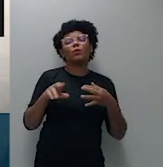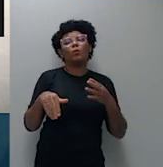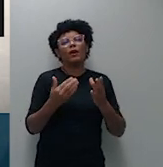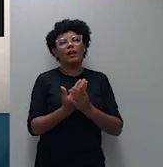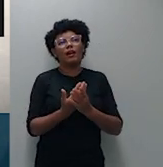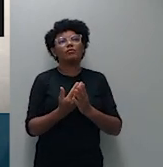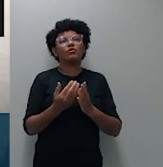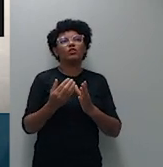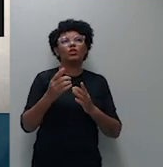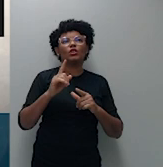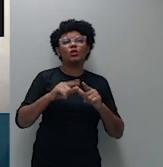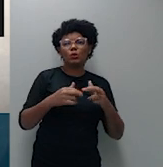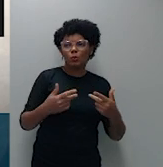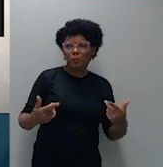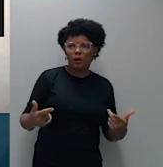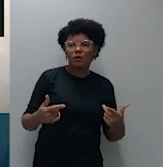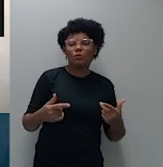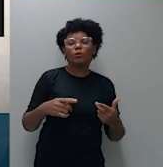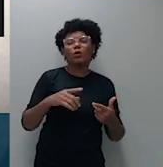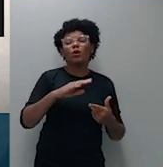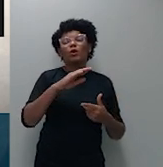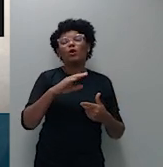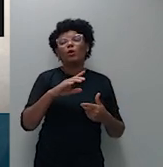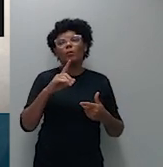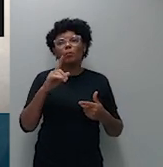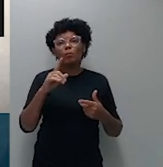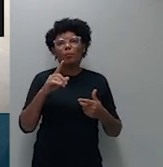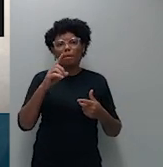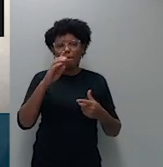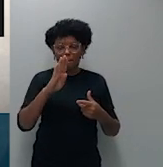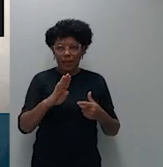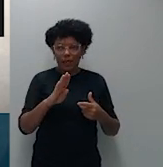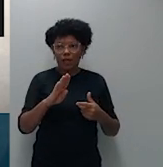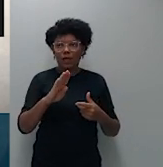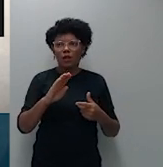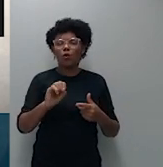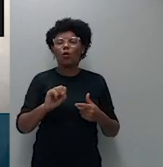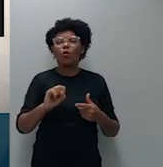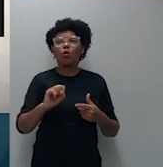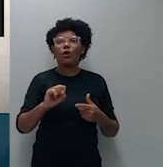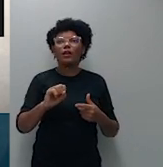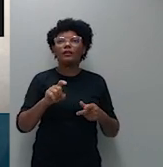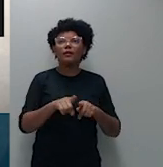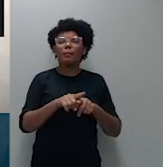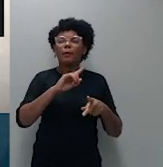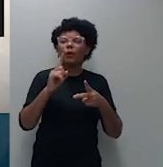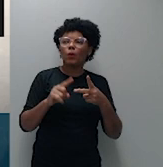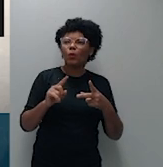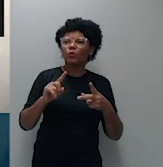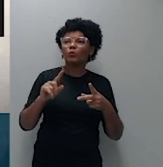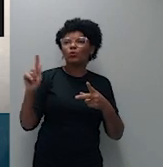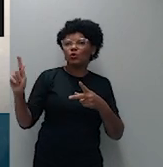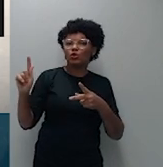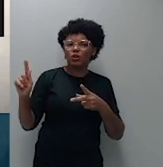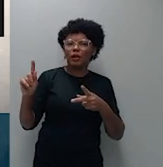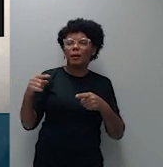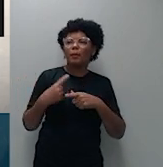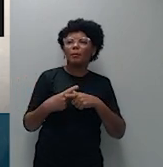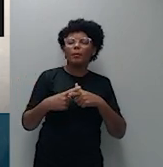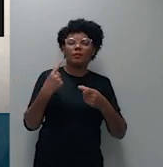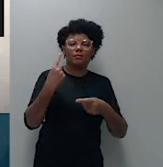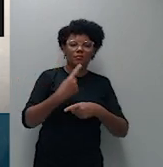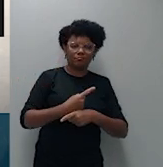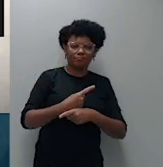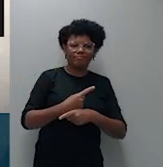de instrumento usado por de e outro não conhecido por que a controvérsia se